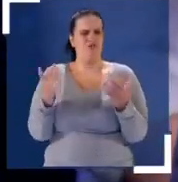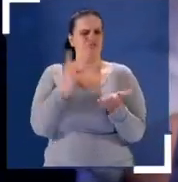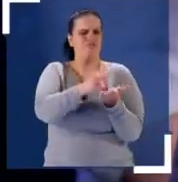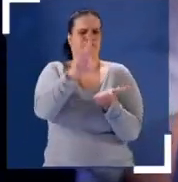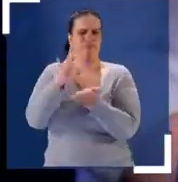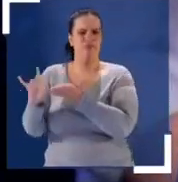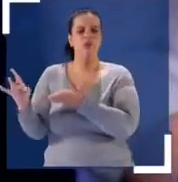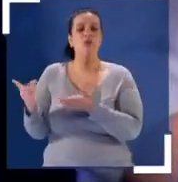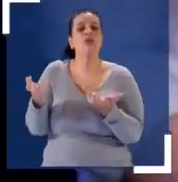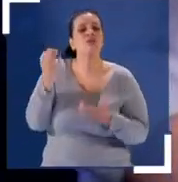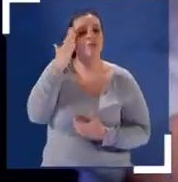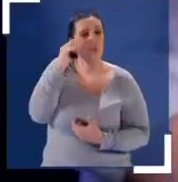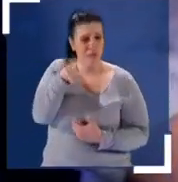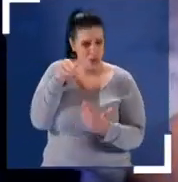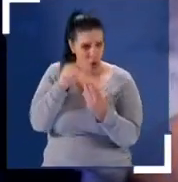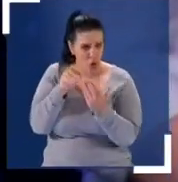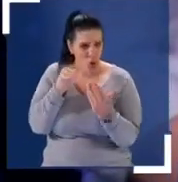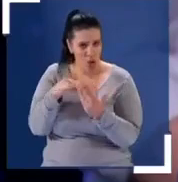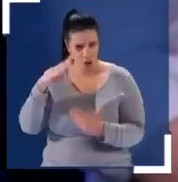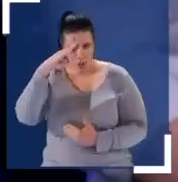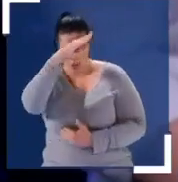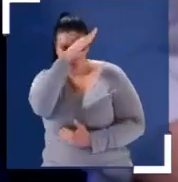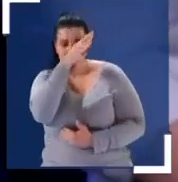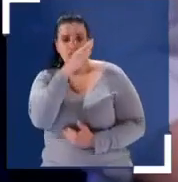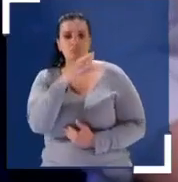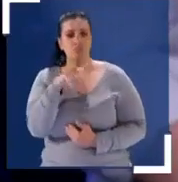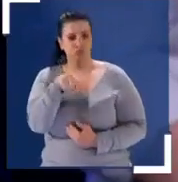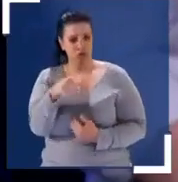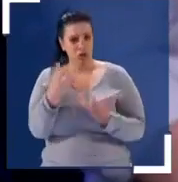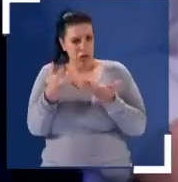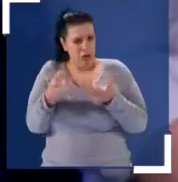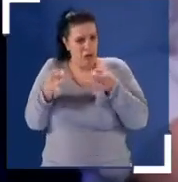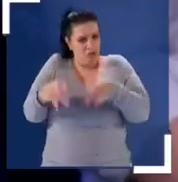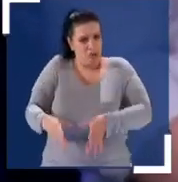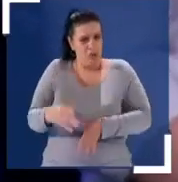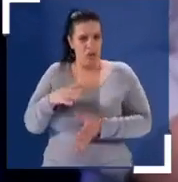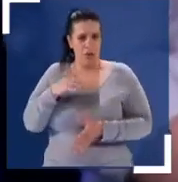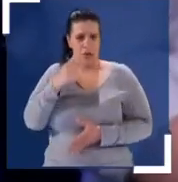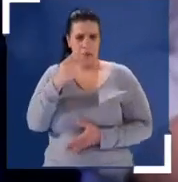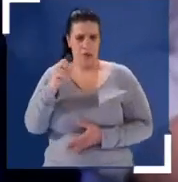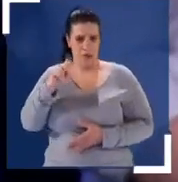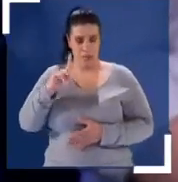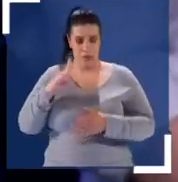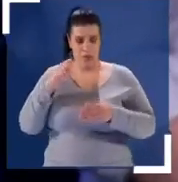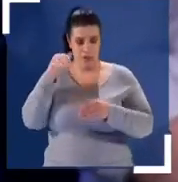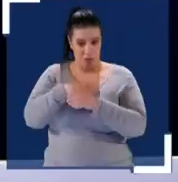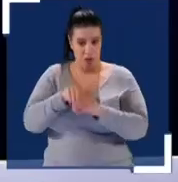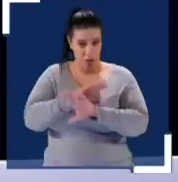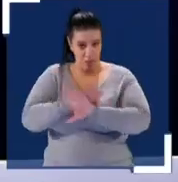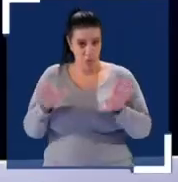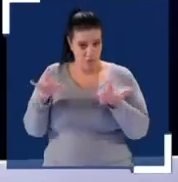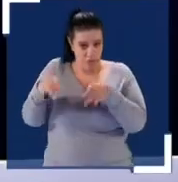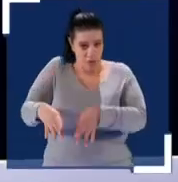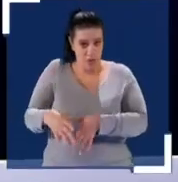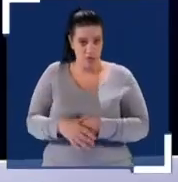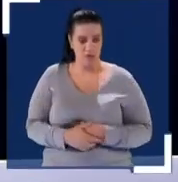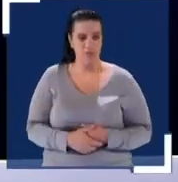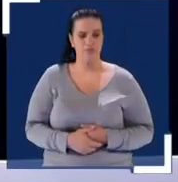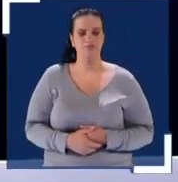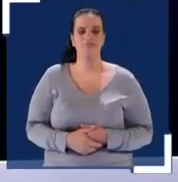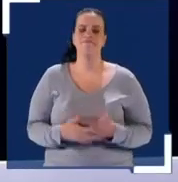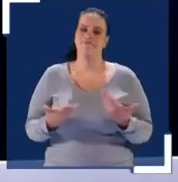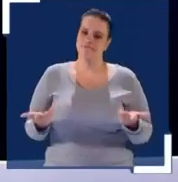senhor concorda com essa declaração do Bolsonaro e se o senhor pretende deixar o PSDB assim que terminar a eleição. João, primeiro, boa